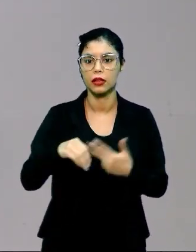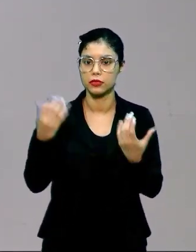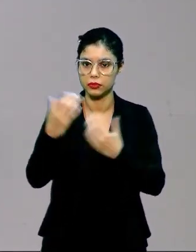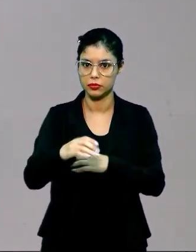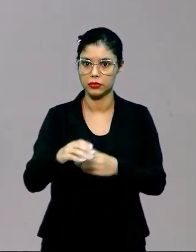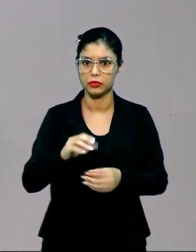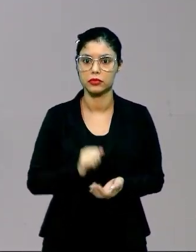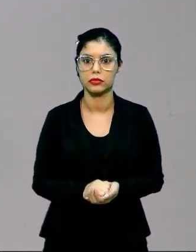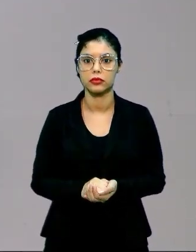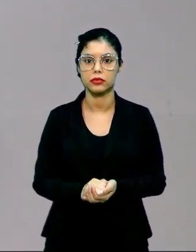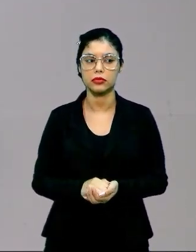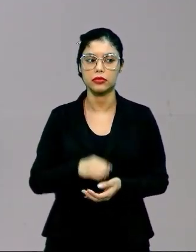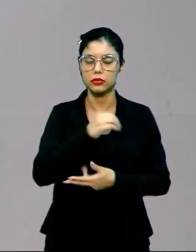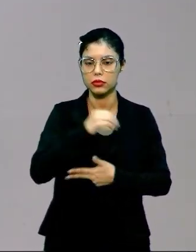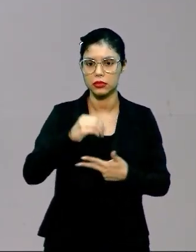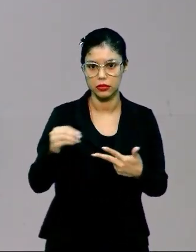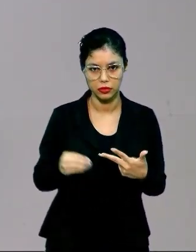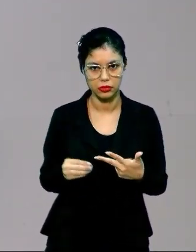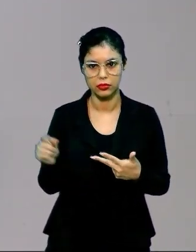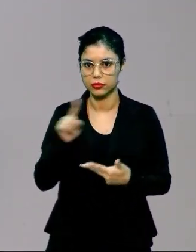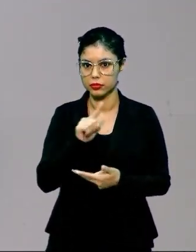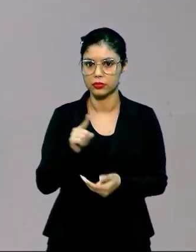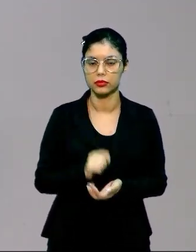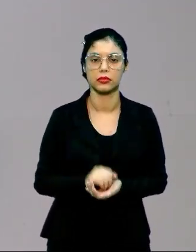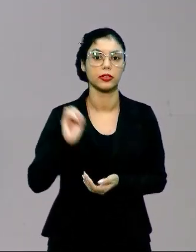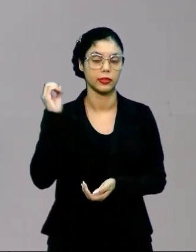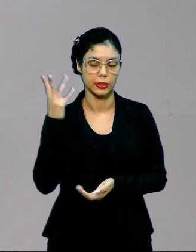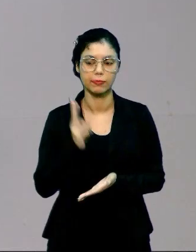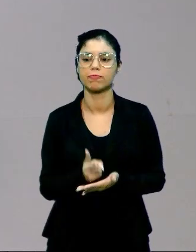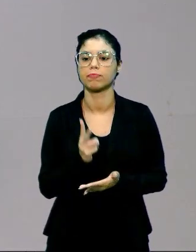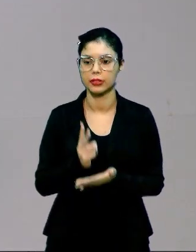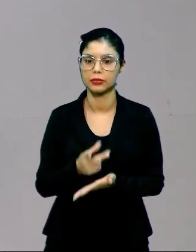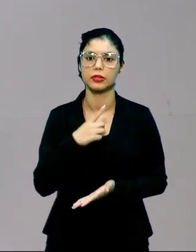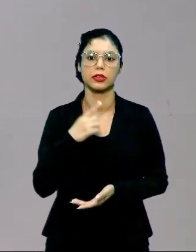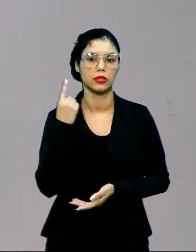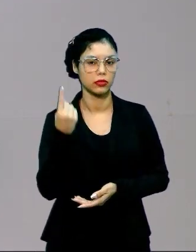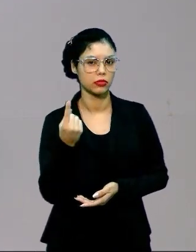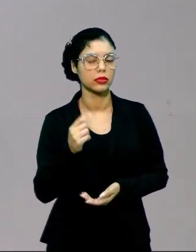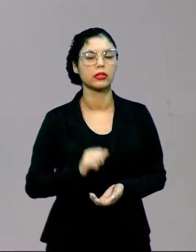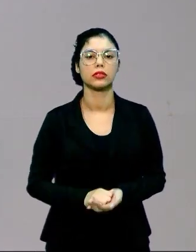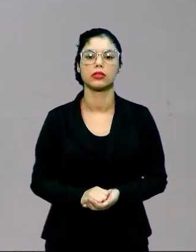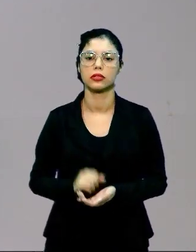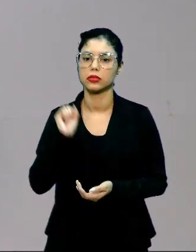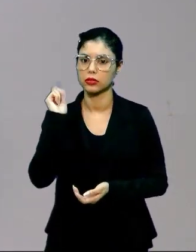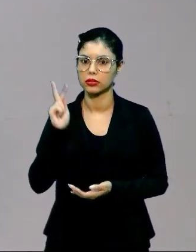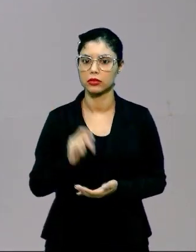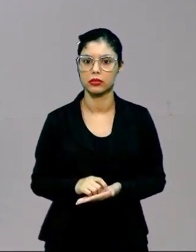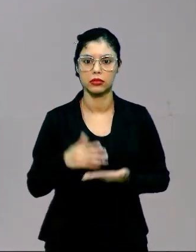e Enem. E no Enem isso aí não cai, despenca. Sempre tem no mínimo uma questão.